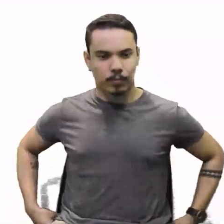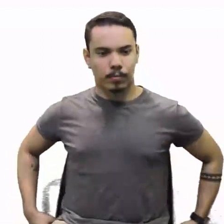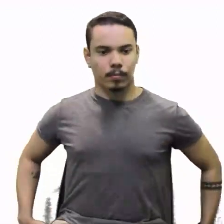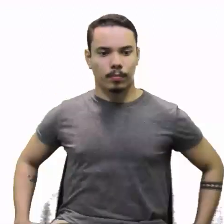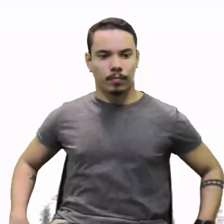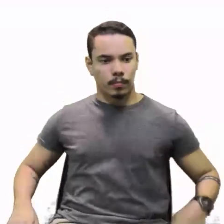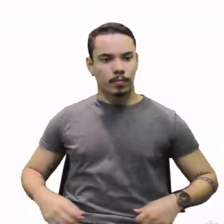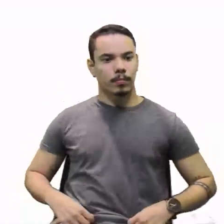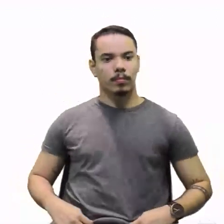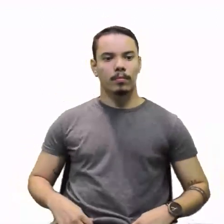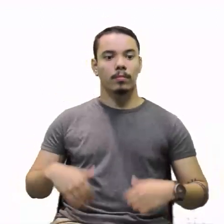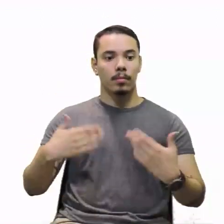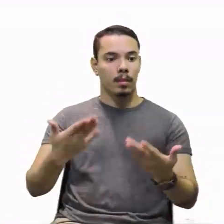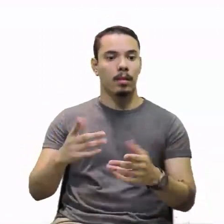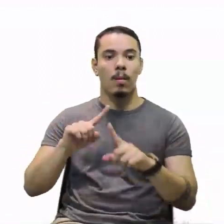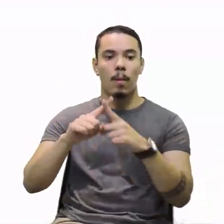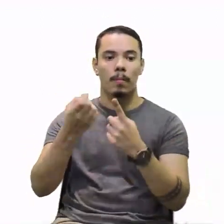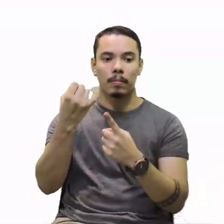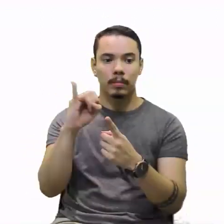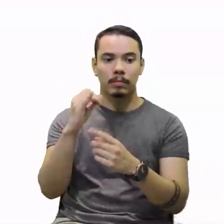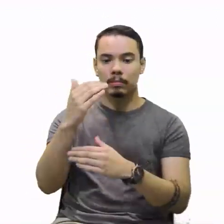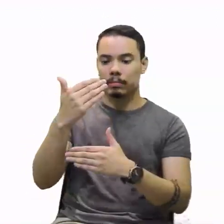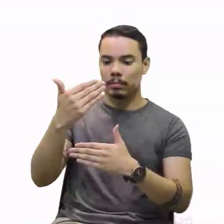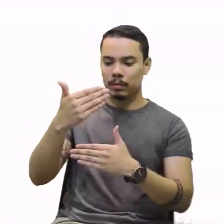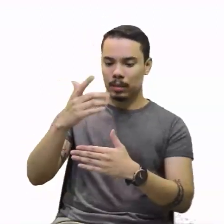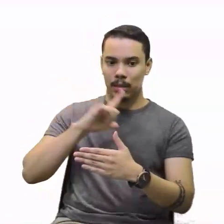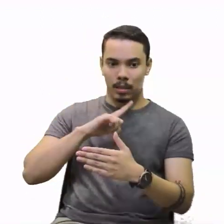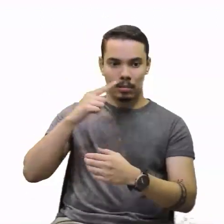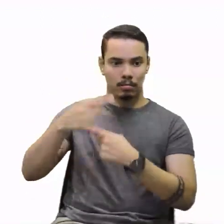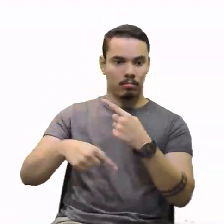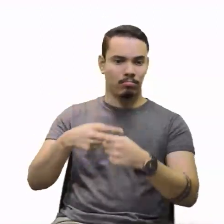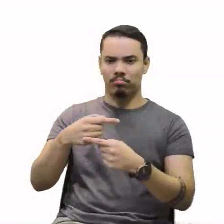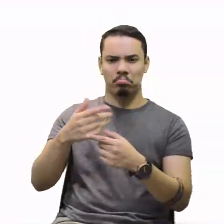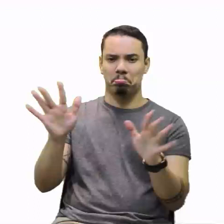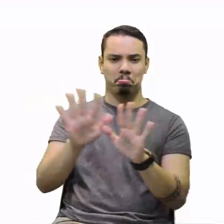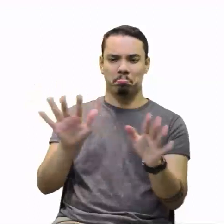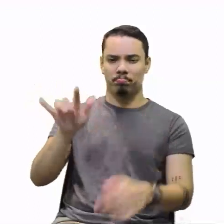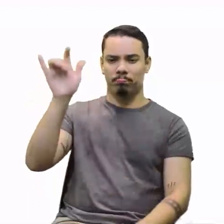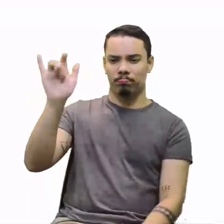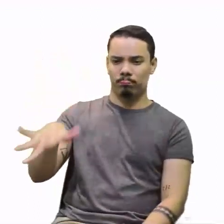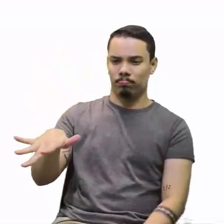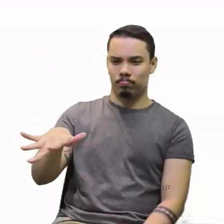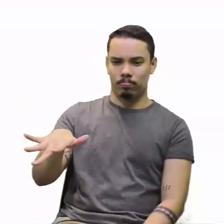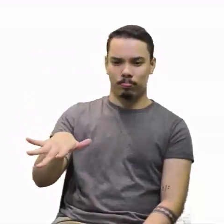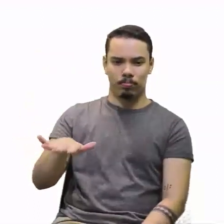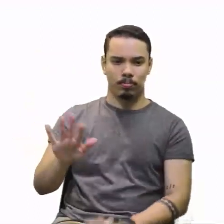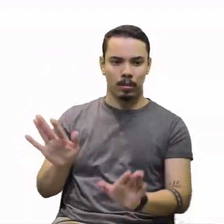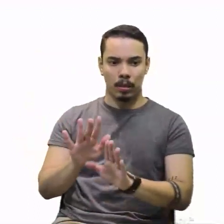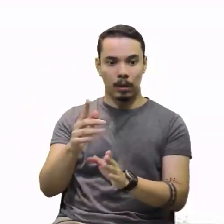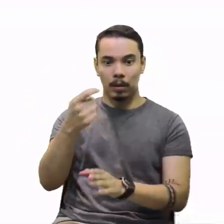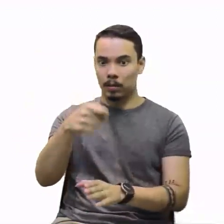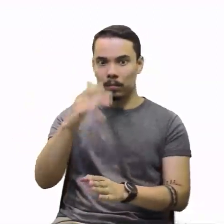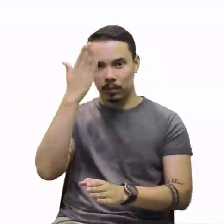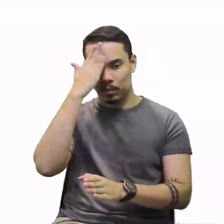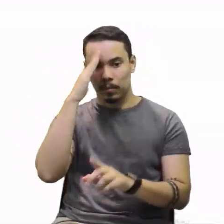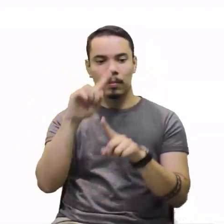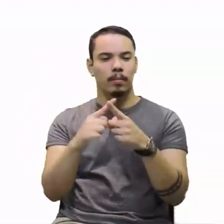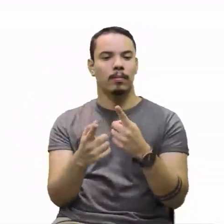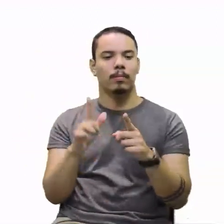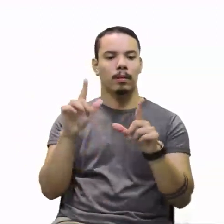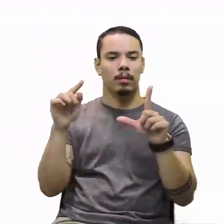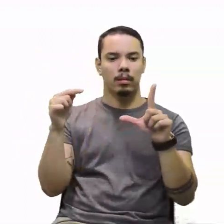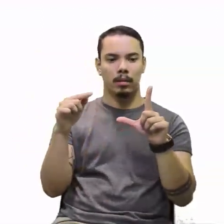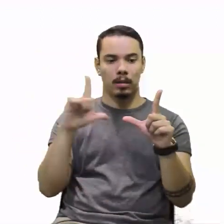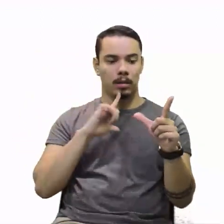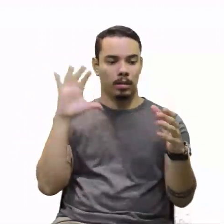elétrica da espira é desprezível. Desprezou aí, na física a gente despreza tudo quase. Mas ela está